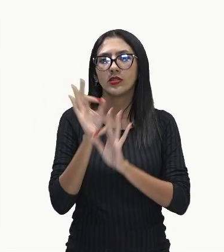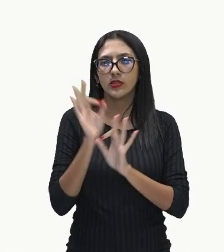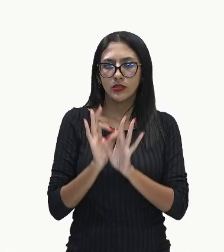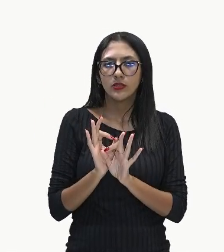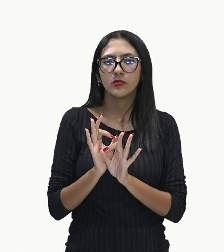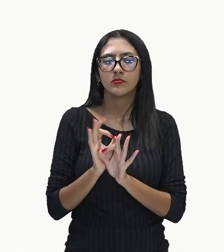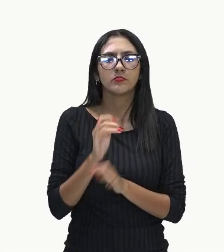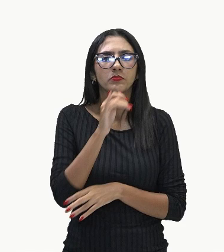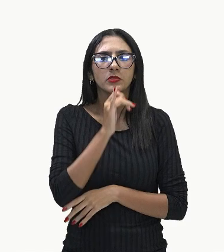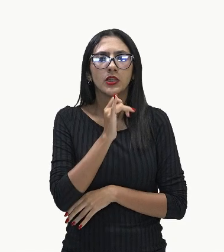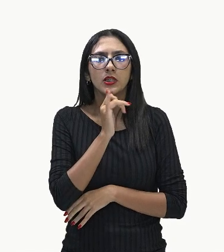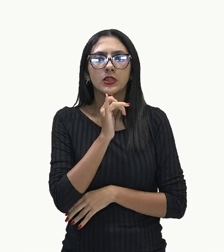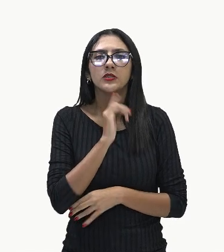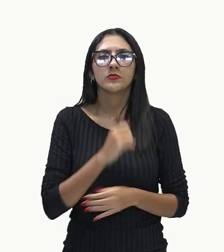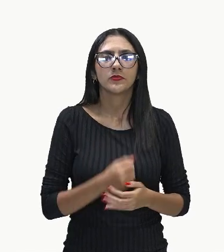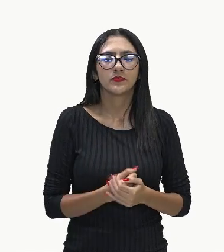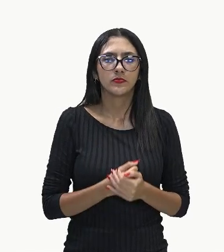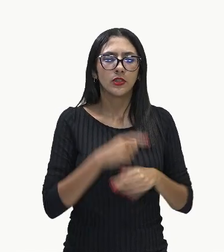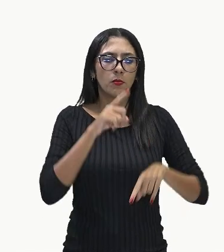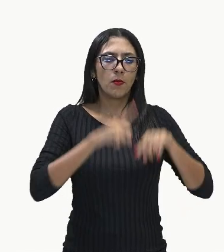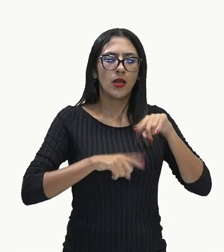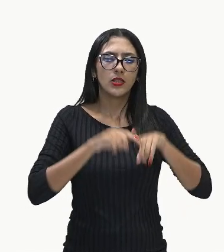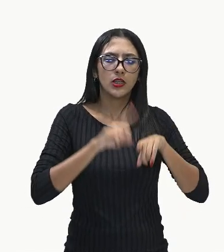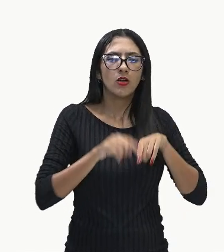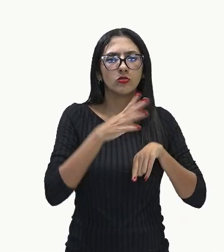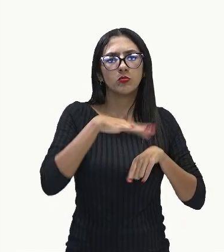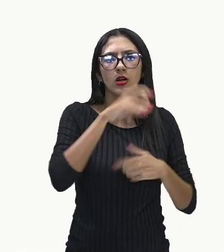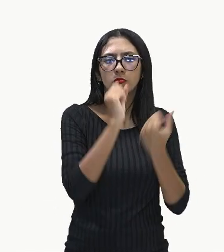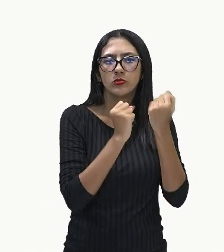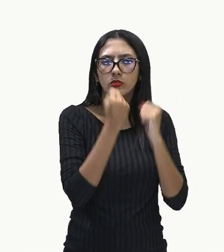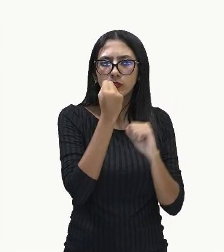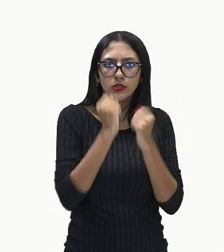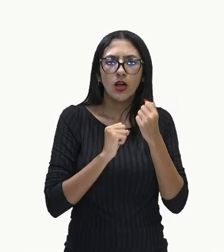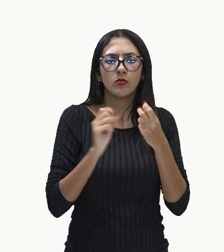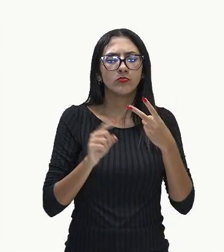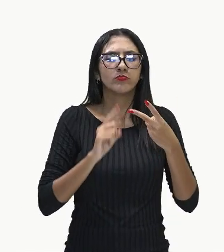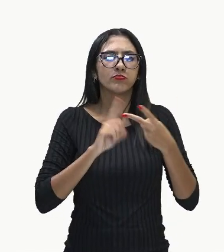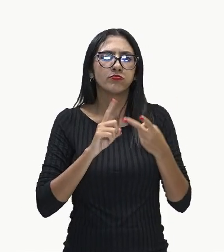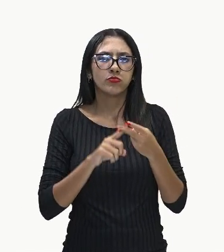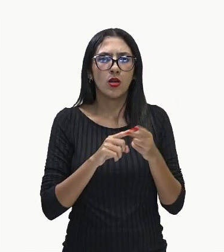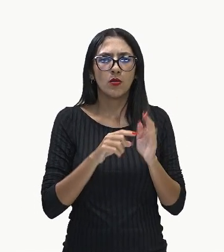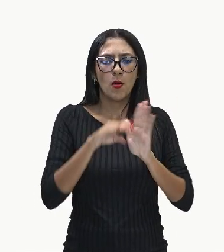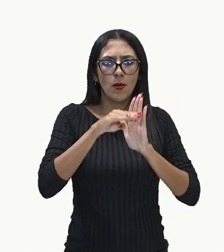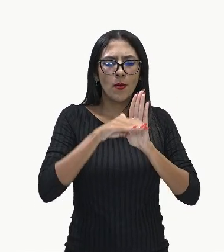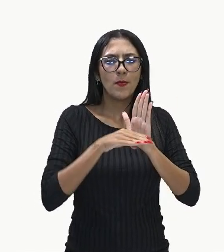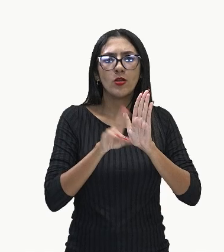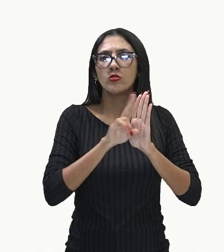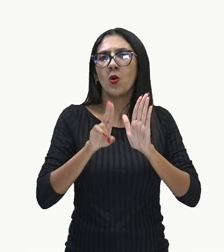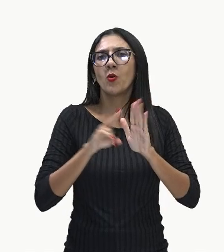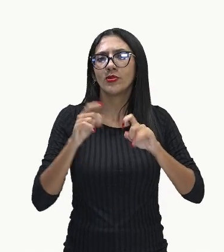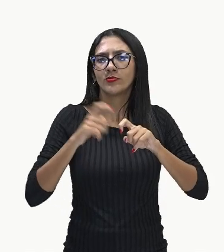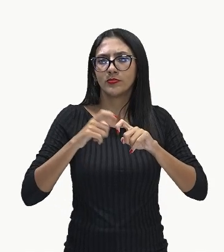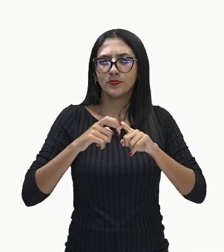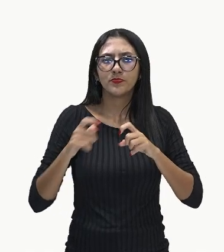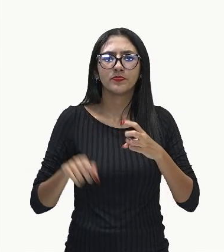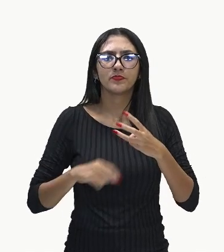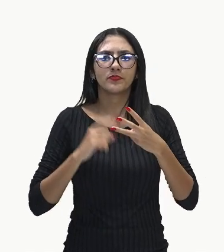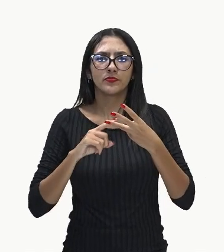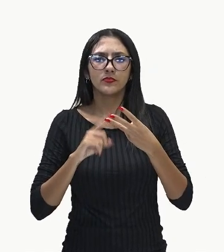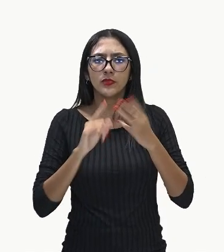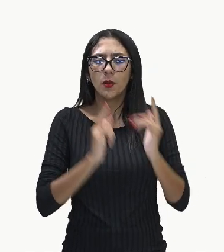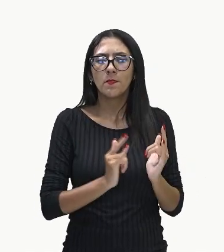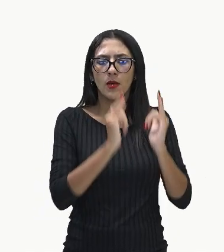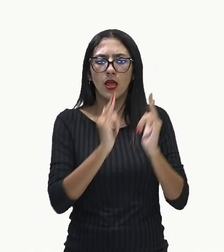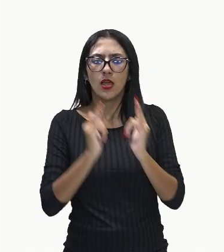São exemplos: produtos de uma linha de produção, prontuários médicos, prédios de uma rua,